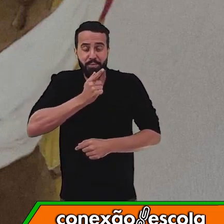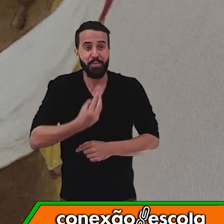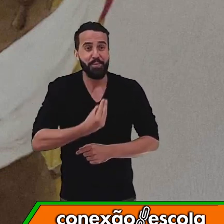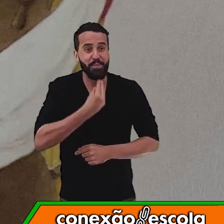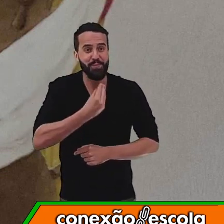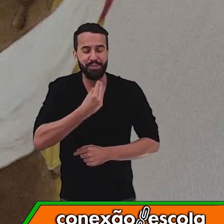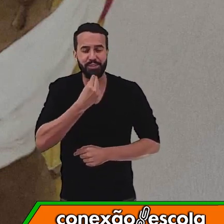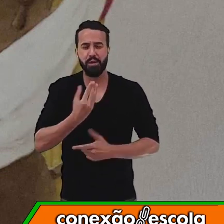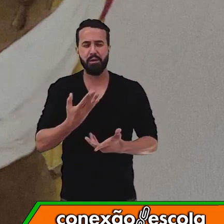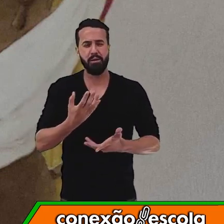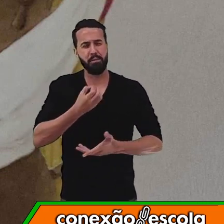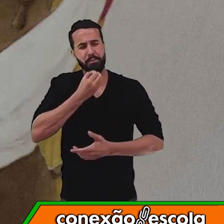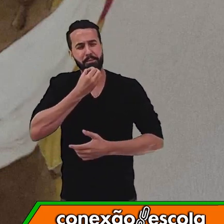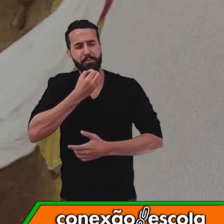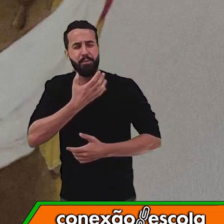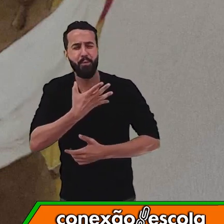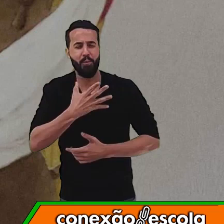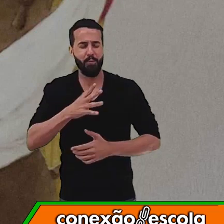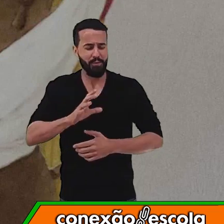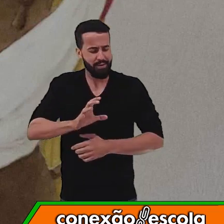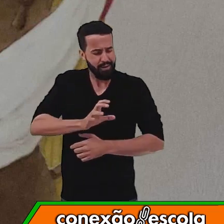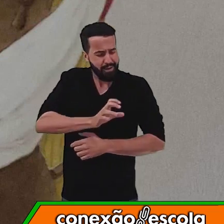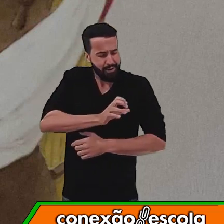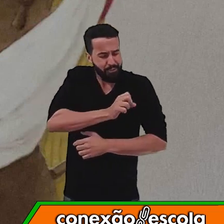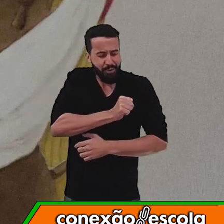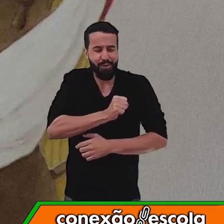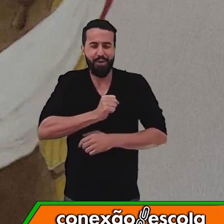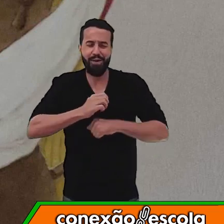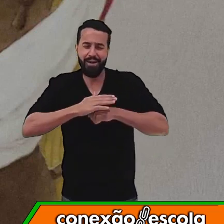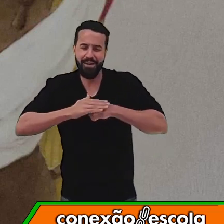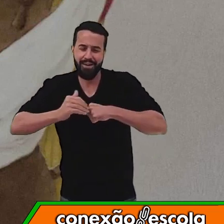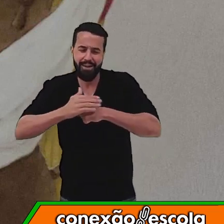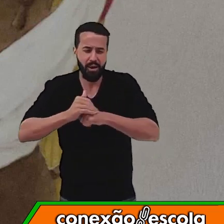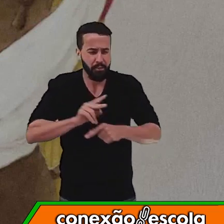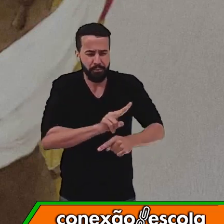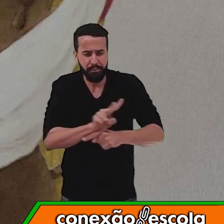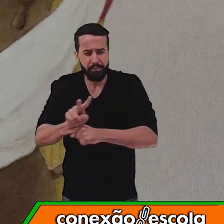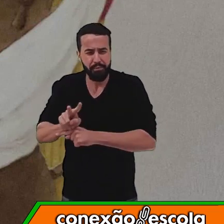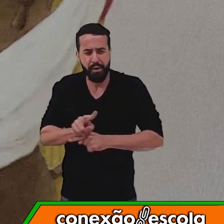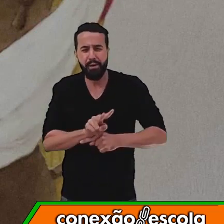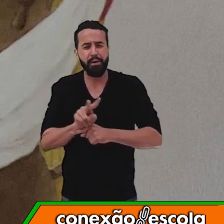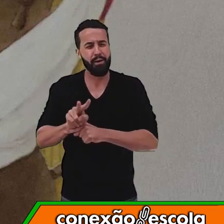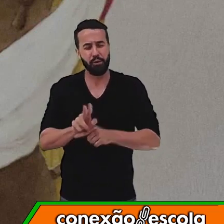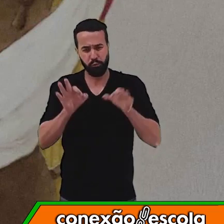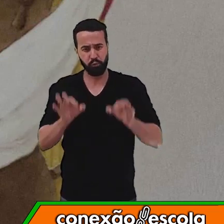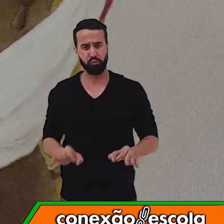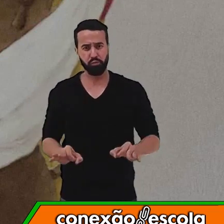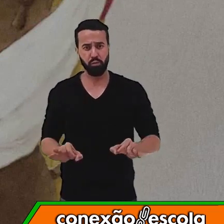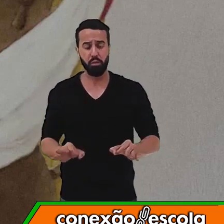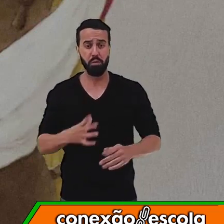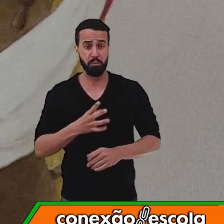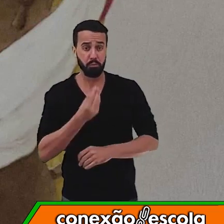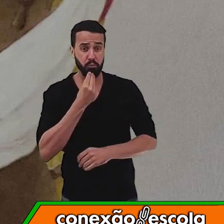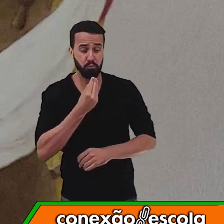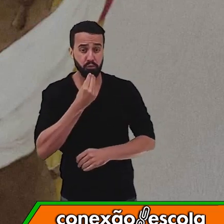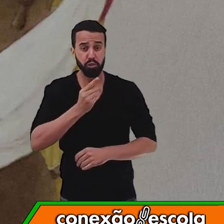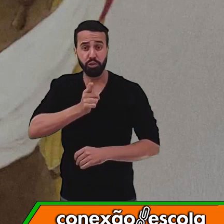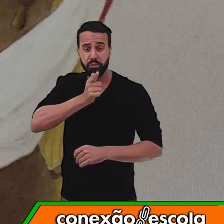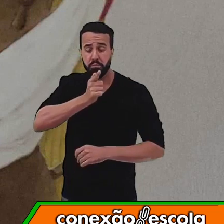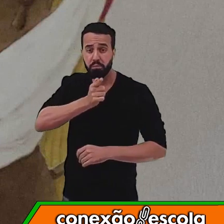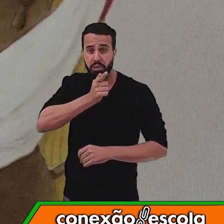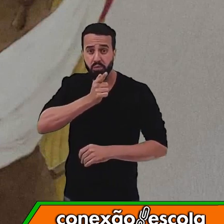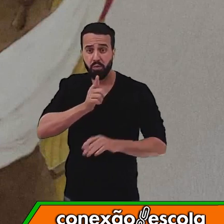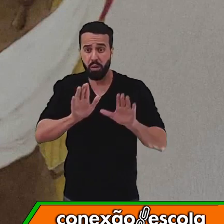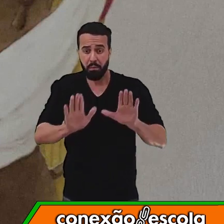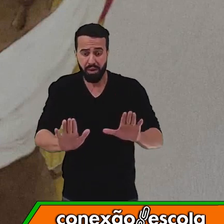seria bondoso, amável, paternal e justo. Se Pinóquio fosse Gepeto, não